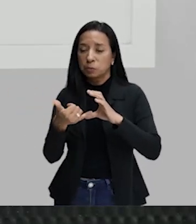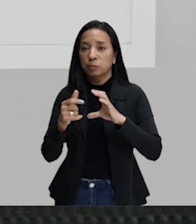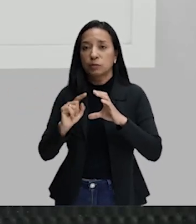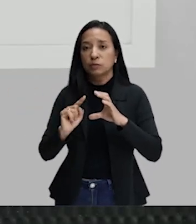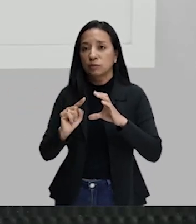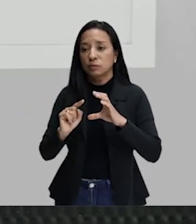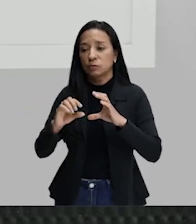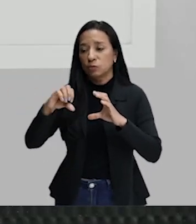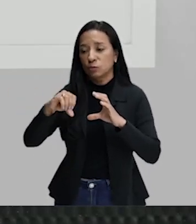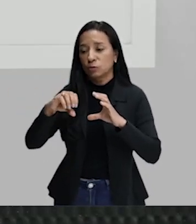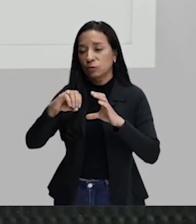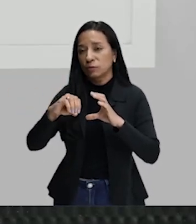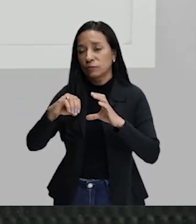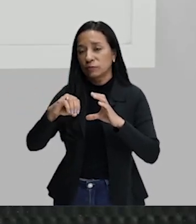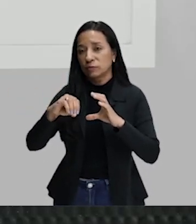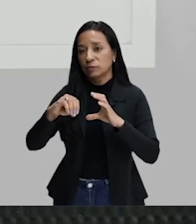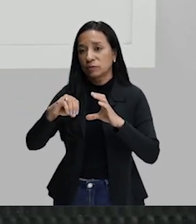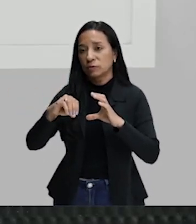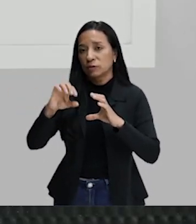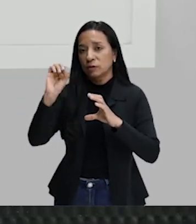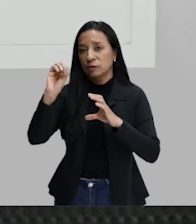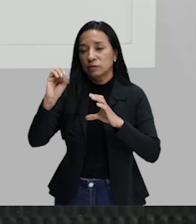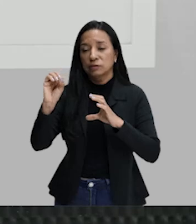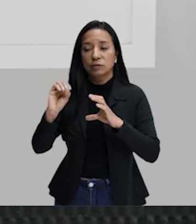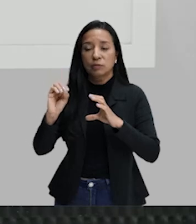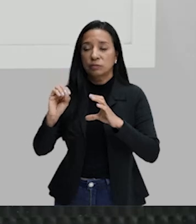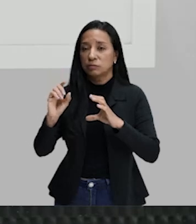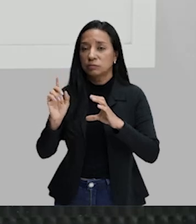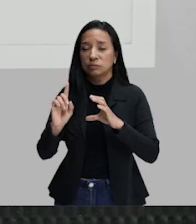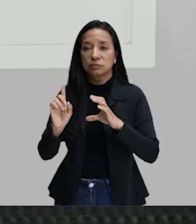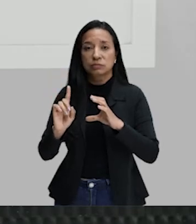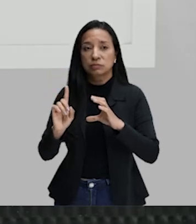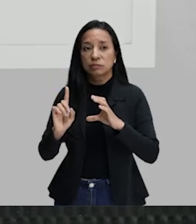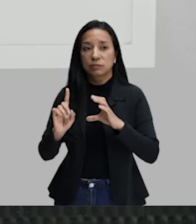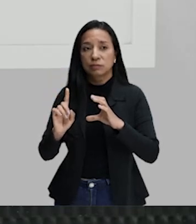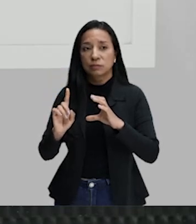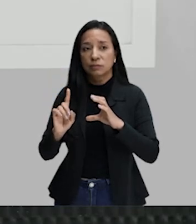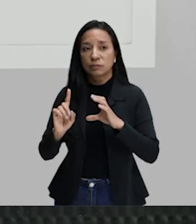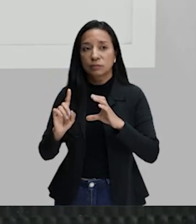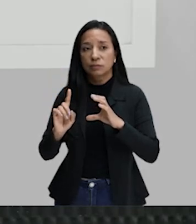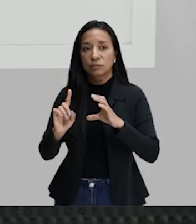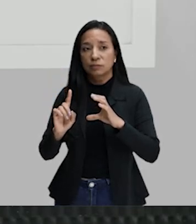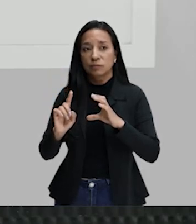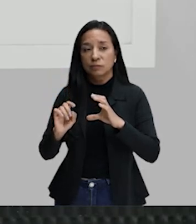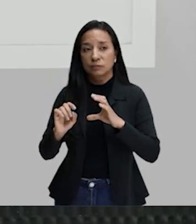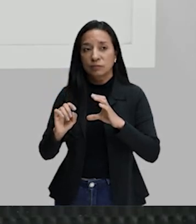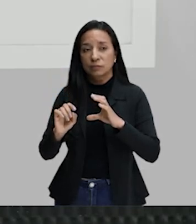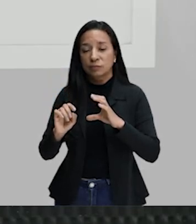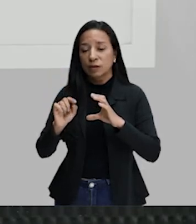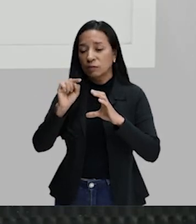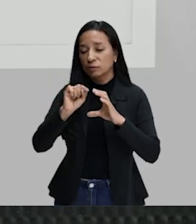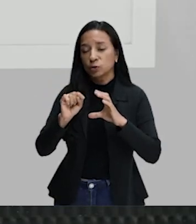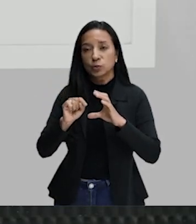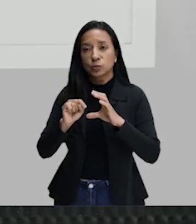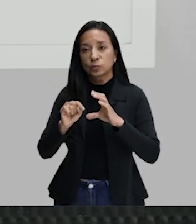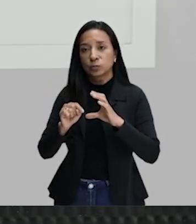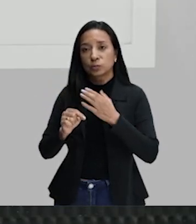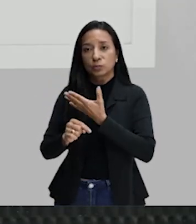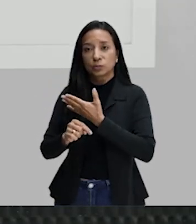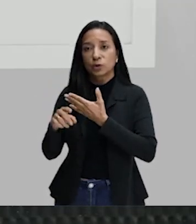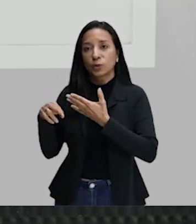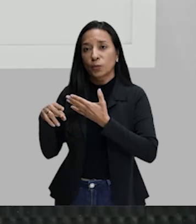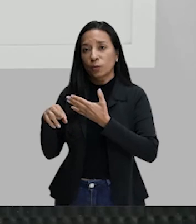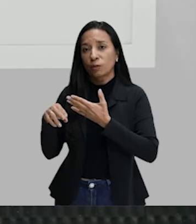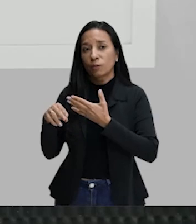formando 90 graus, certo? Ela não vai formar mais 90 graus. Ela não vai ser da forma em que está. Ela vai